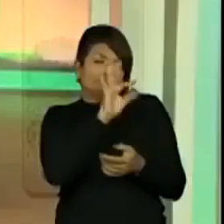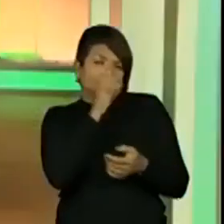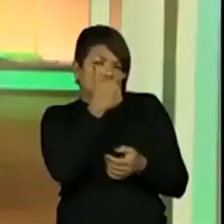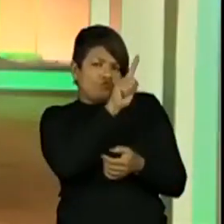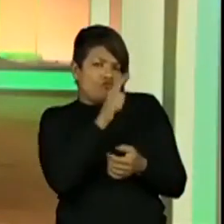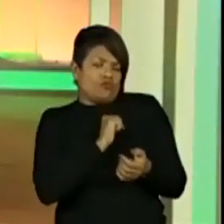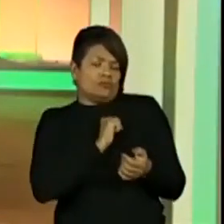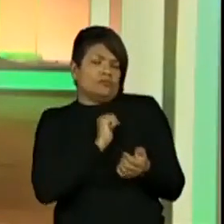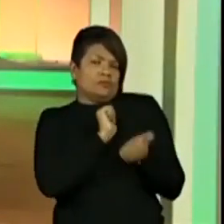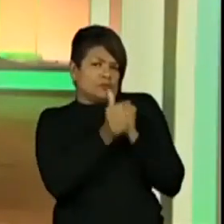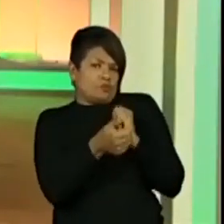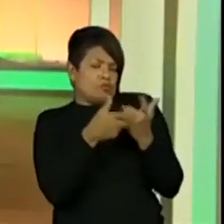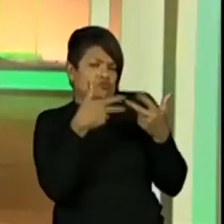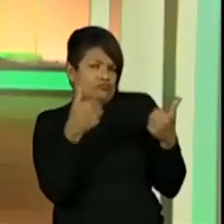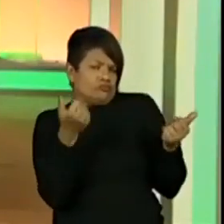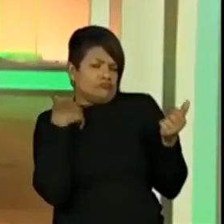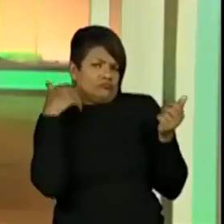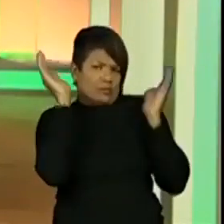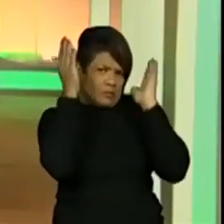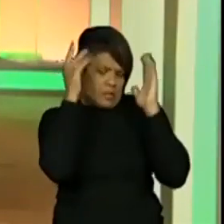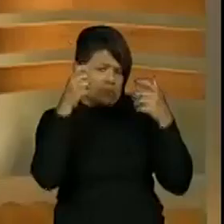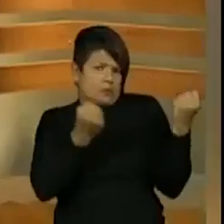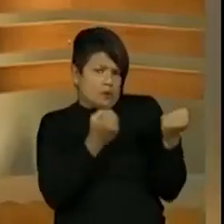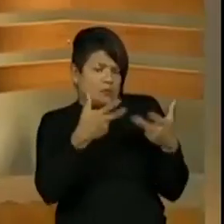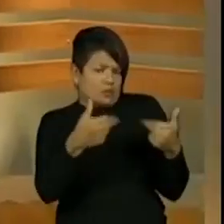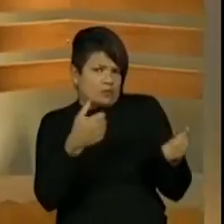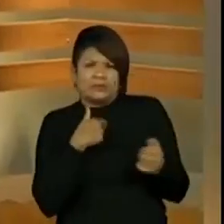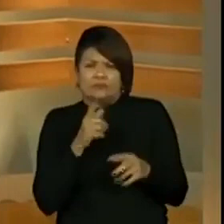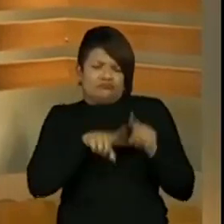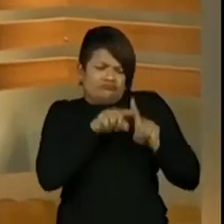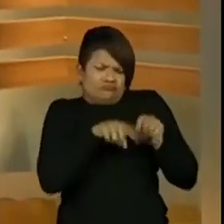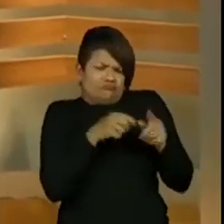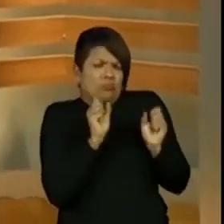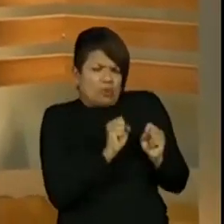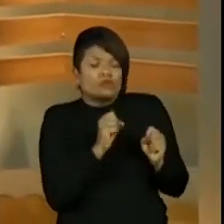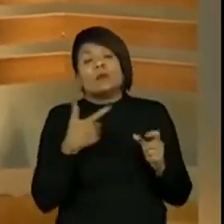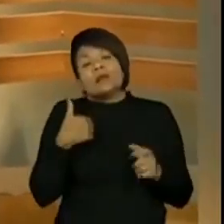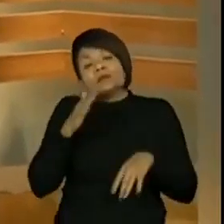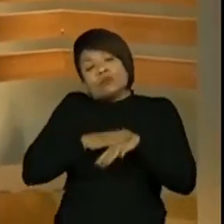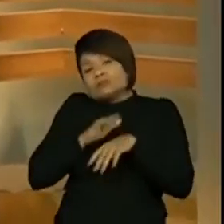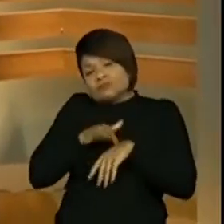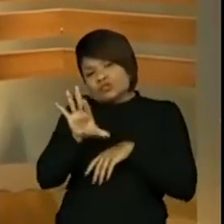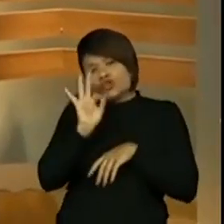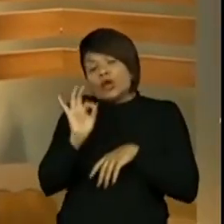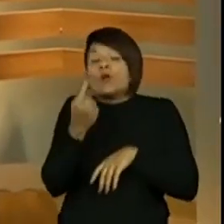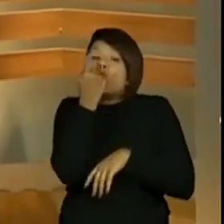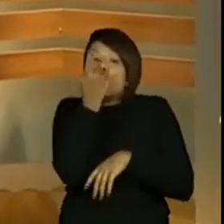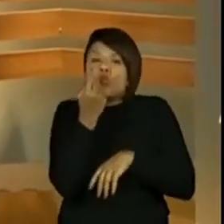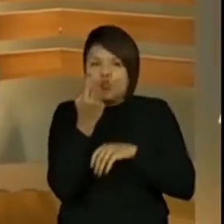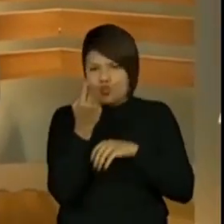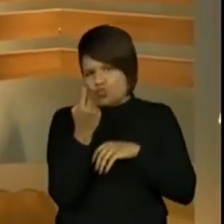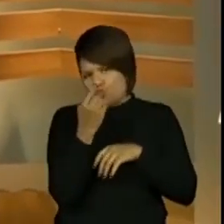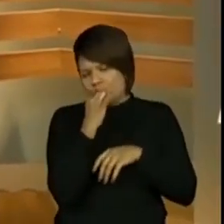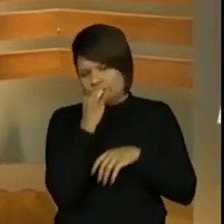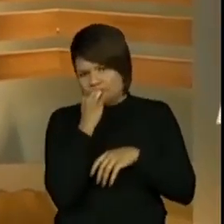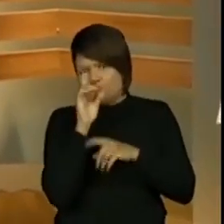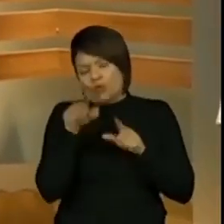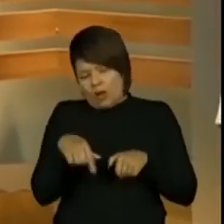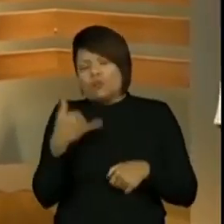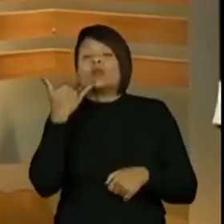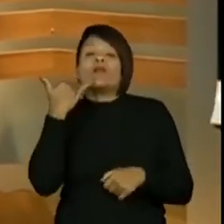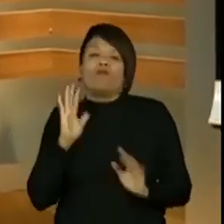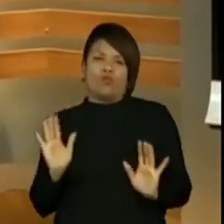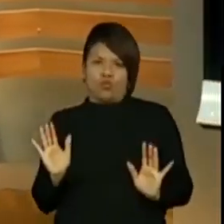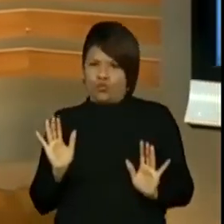qualquer outro aparelho que a gente utiliza no nosso dia a dia. Tá? Mas eu peguei um exemplo, o telefone, que eu acho que ele deixa